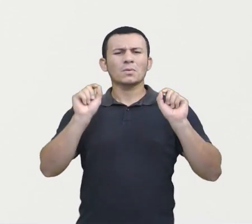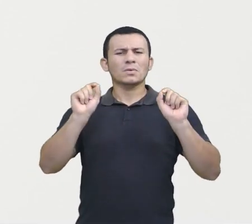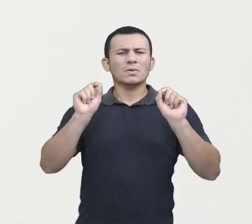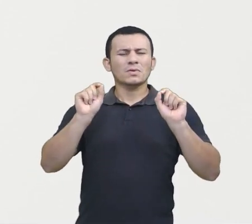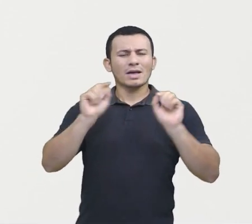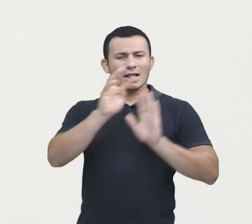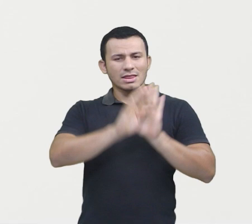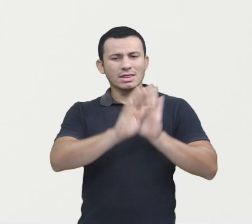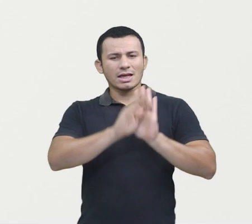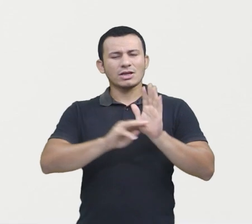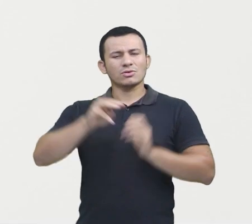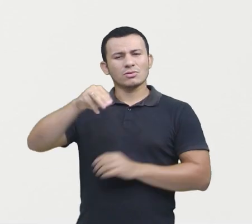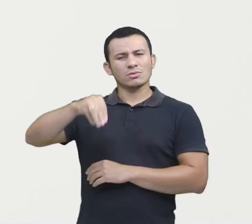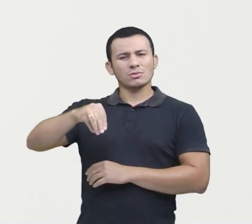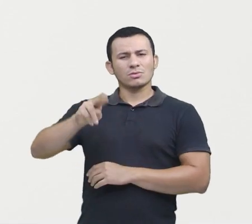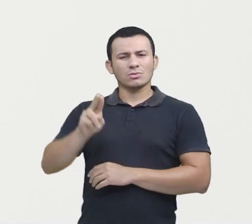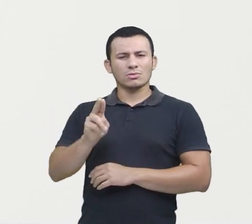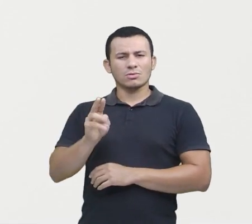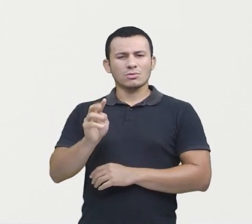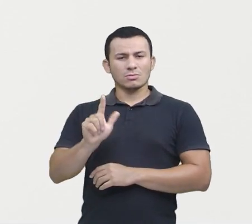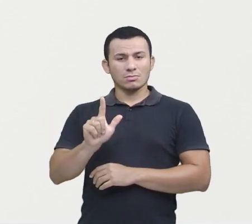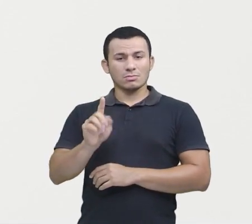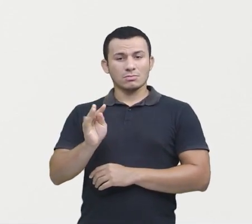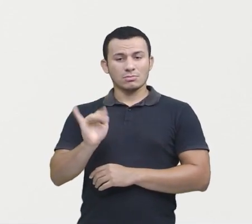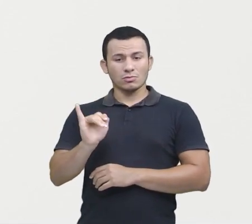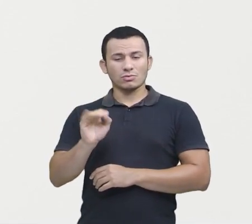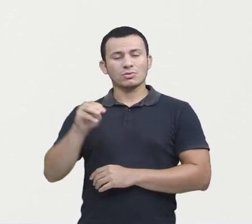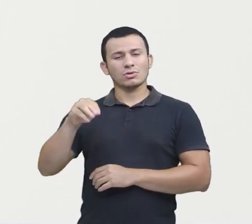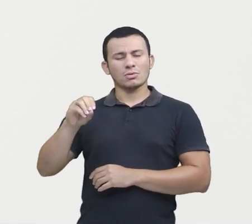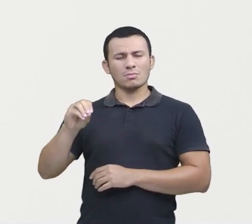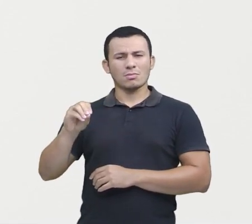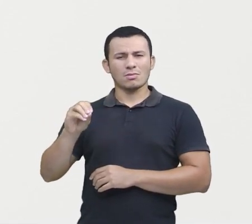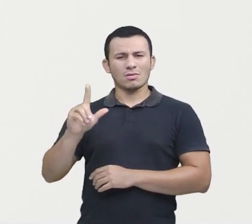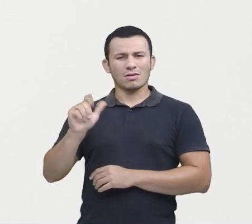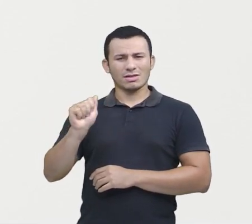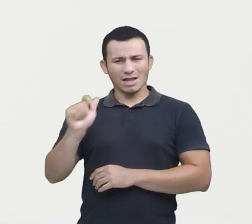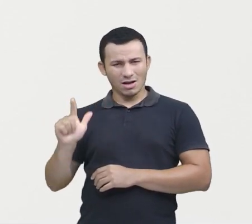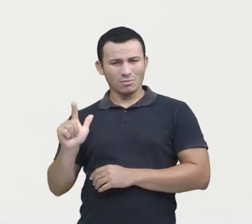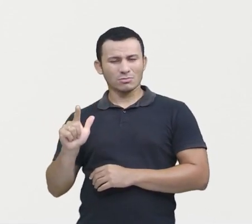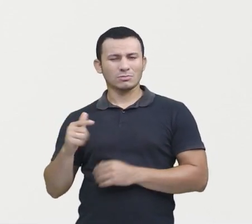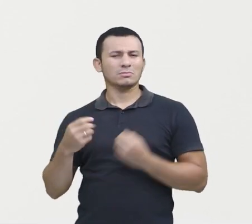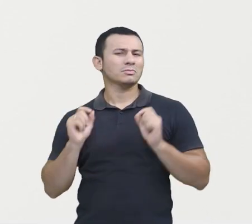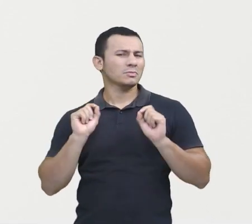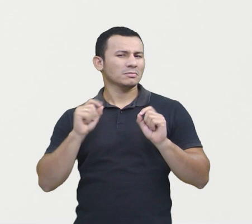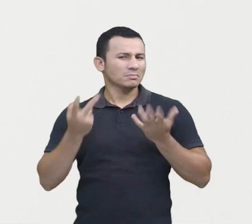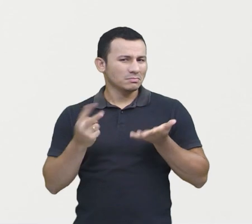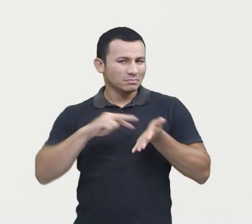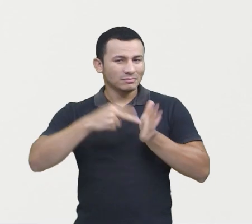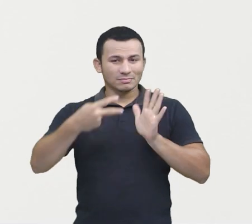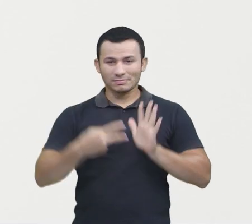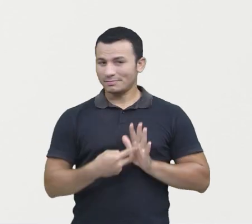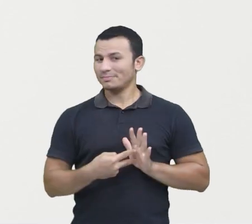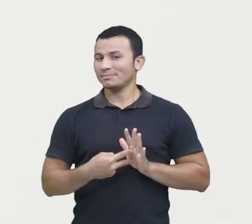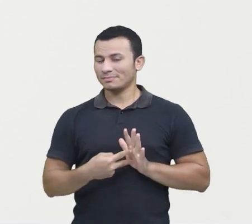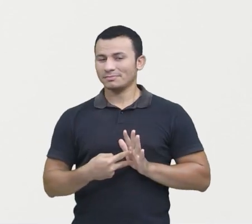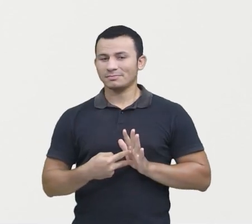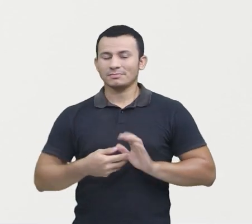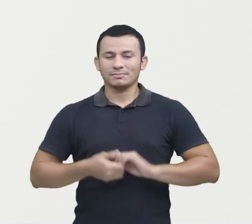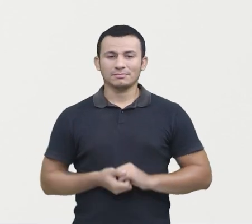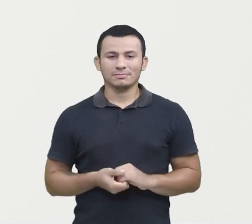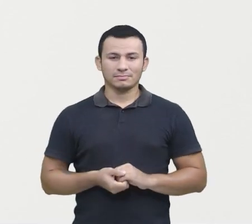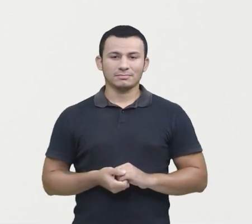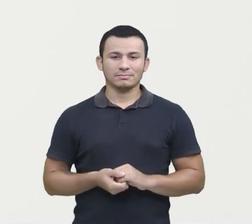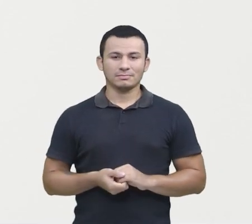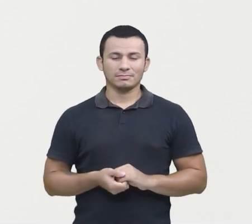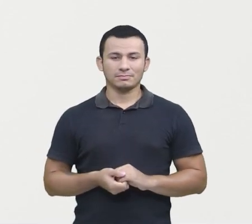texto multimodal? O que está escrito aqui, crianças? O que é um texto multimodal?